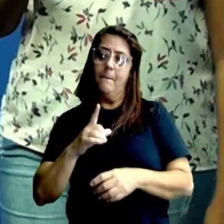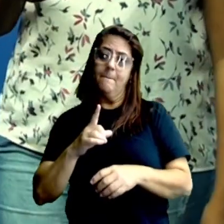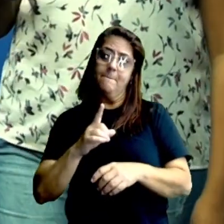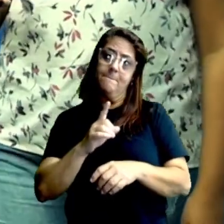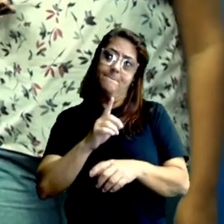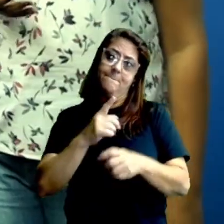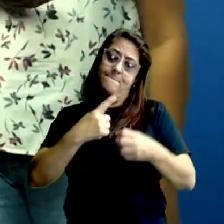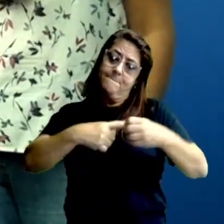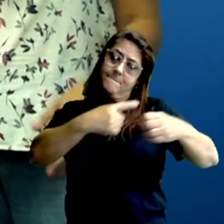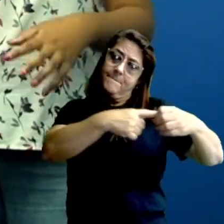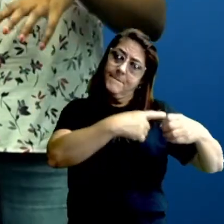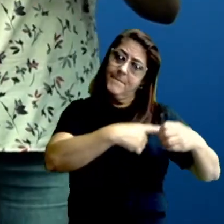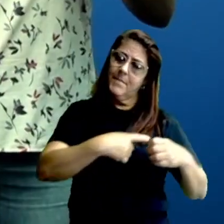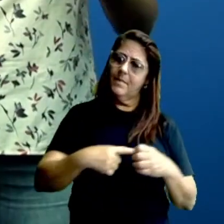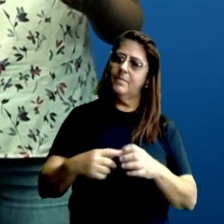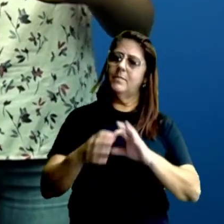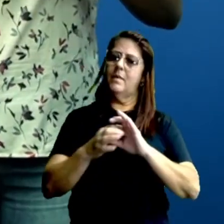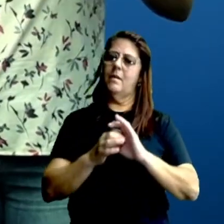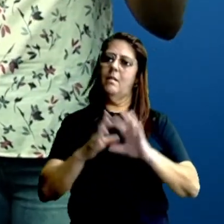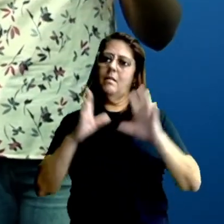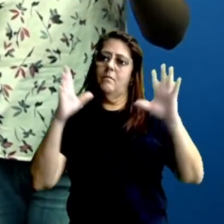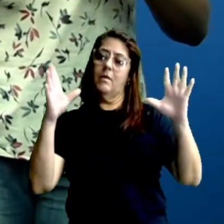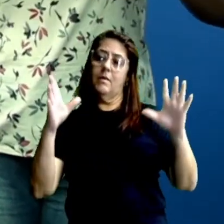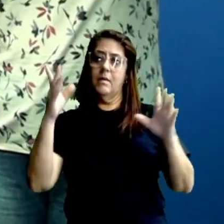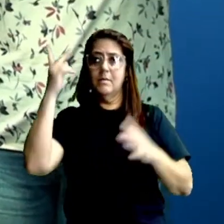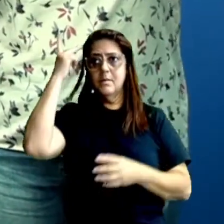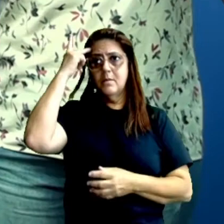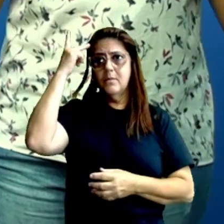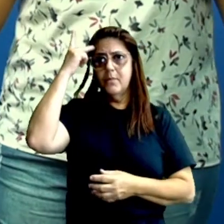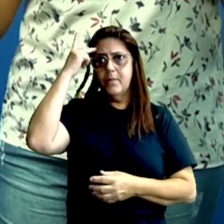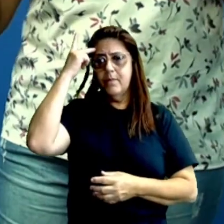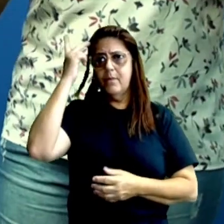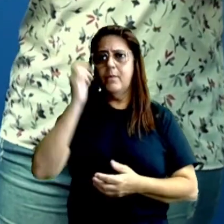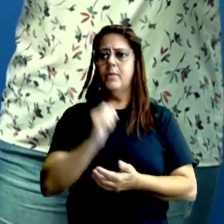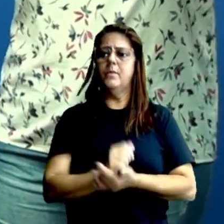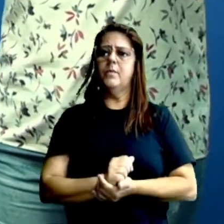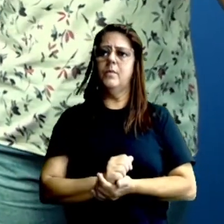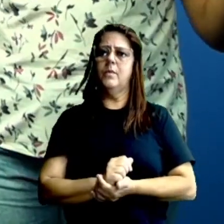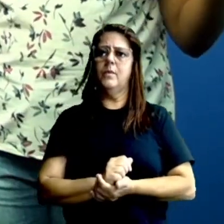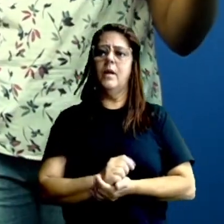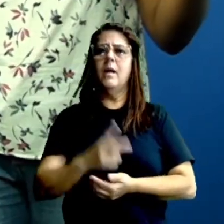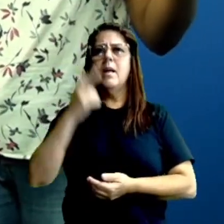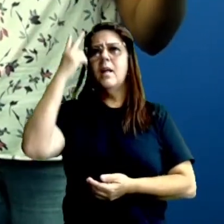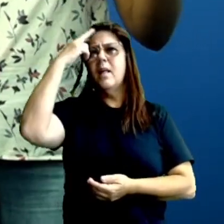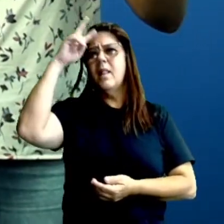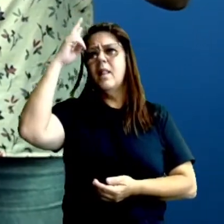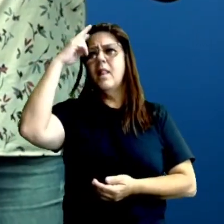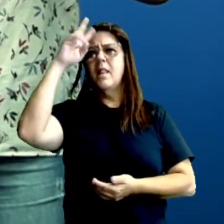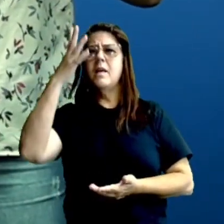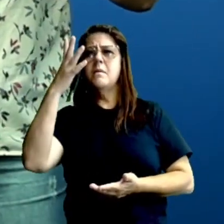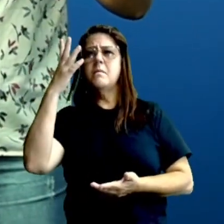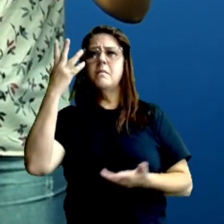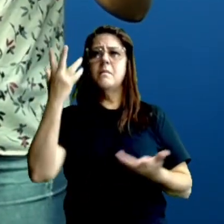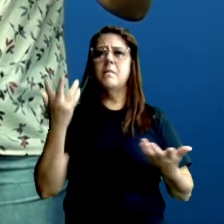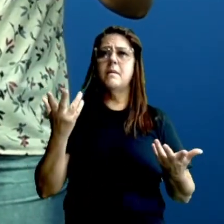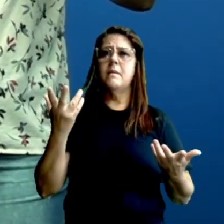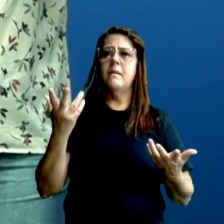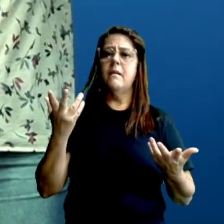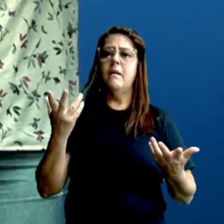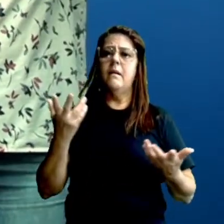em São Paulo que é um bairro característico né do que relembra na verdade